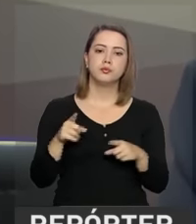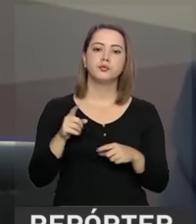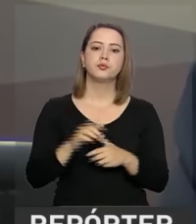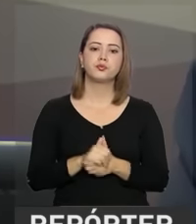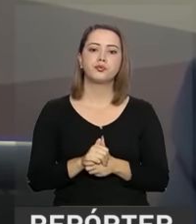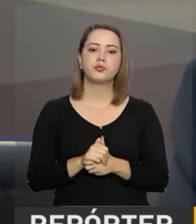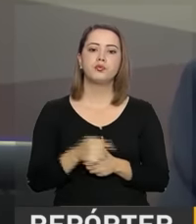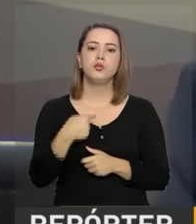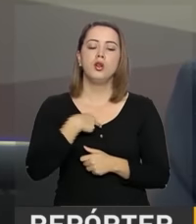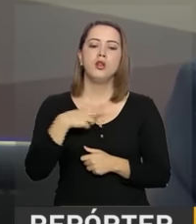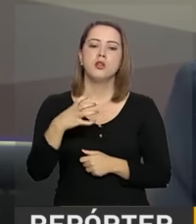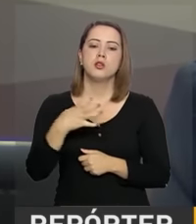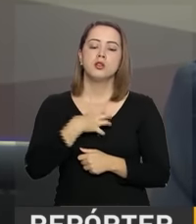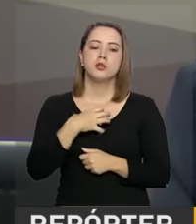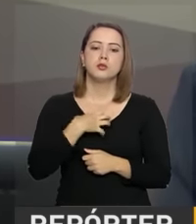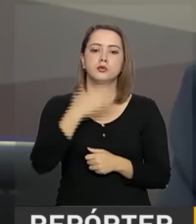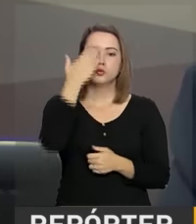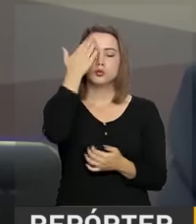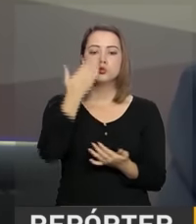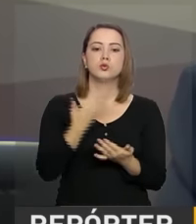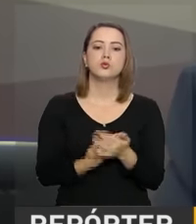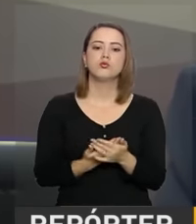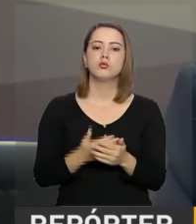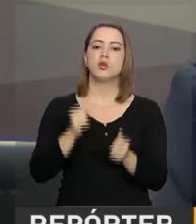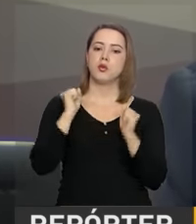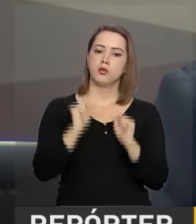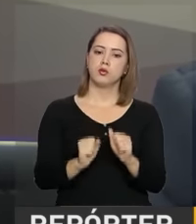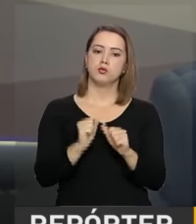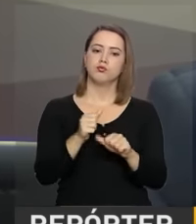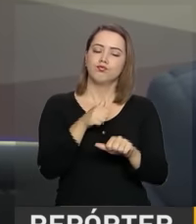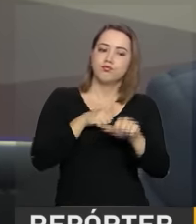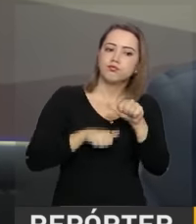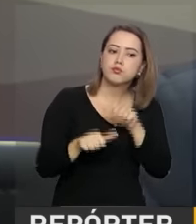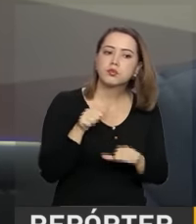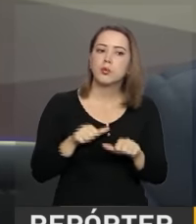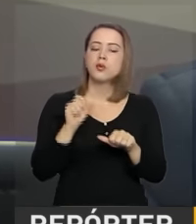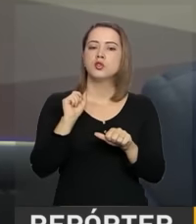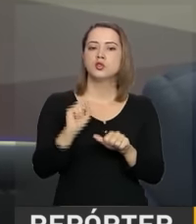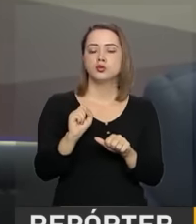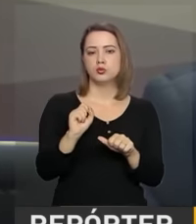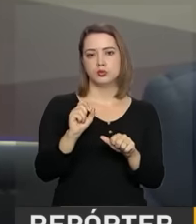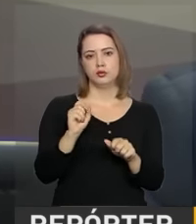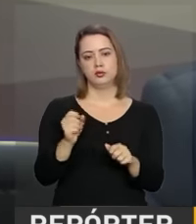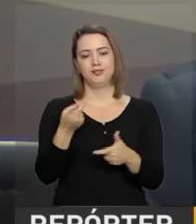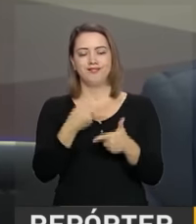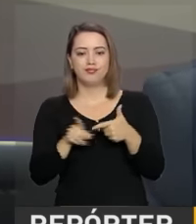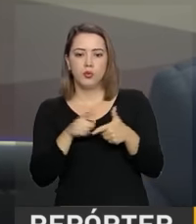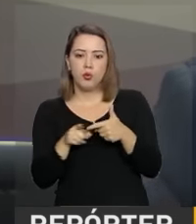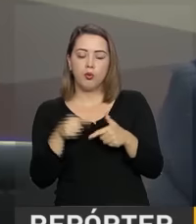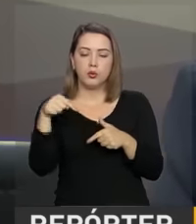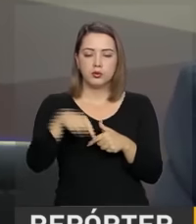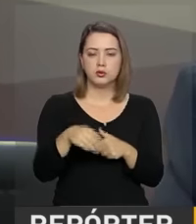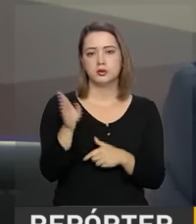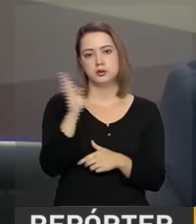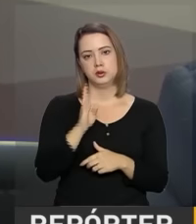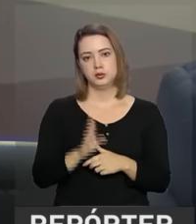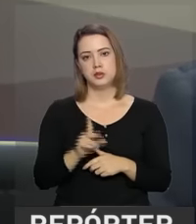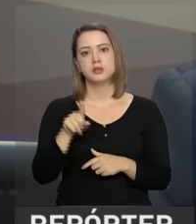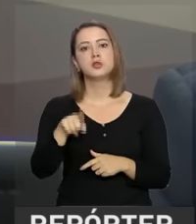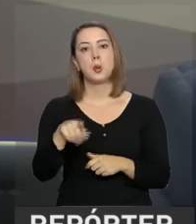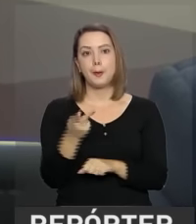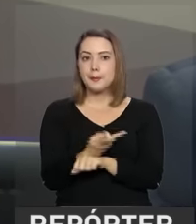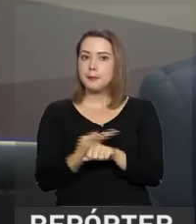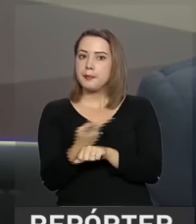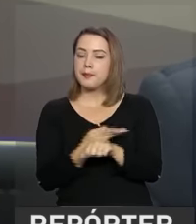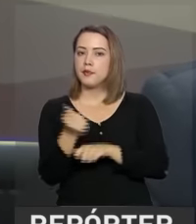Tenho absoluta confiança na reversão do quadro atual interno. Há que se buscar uma